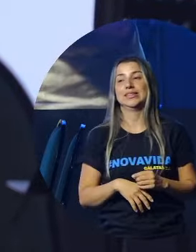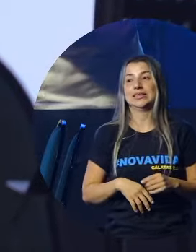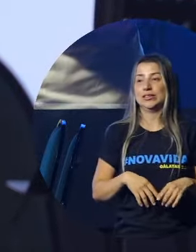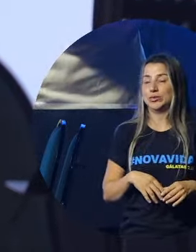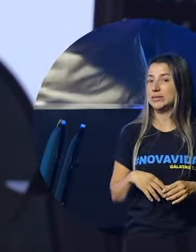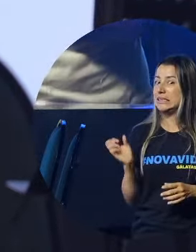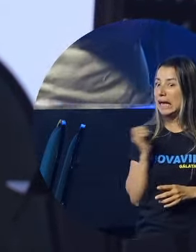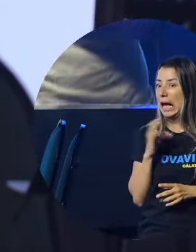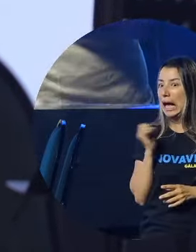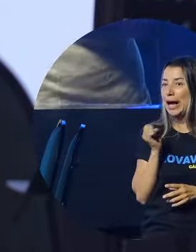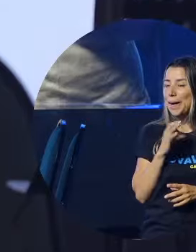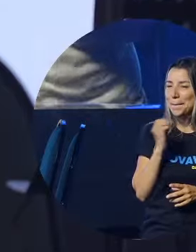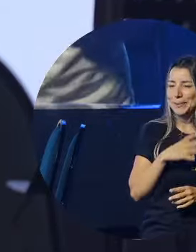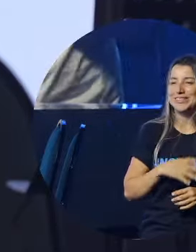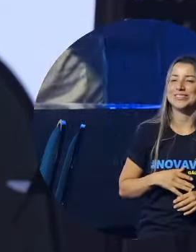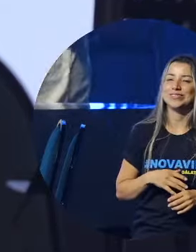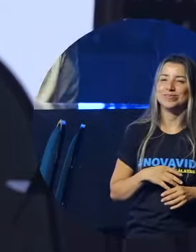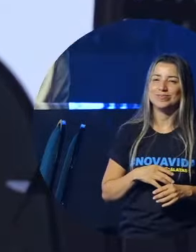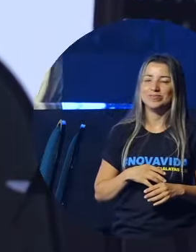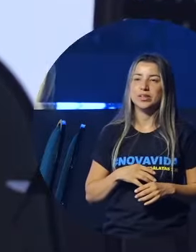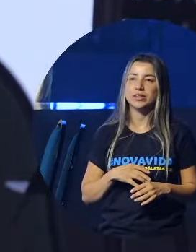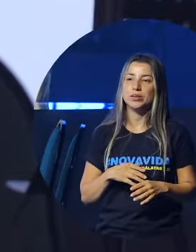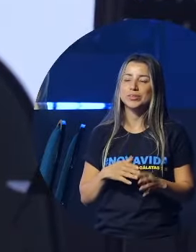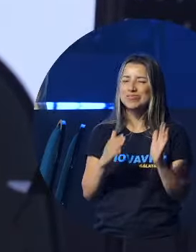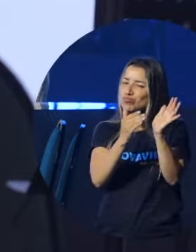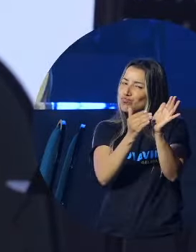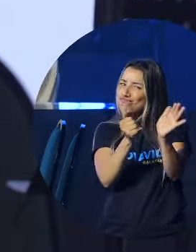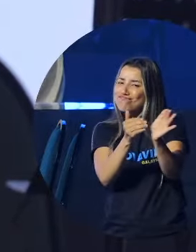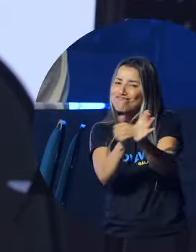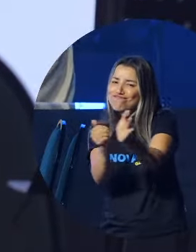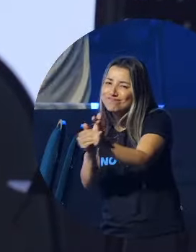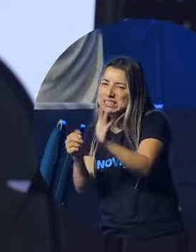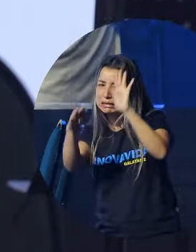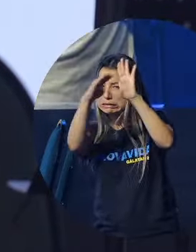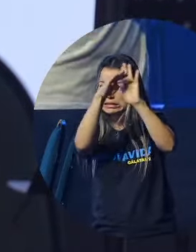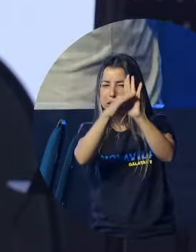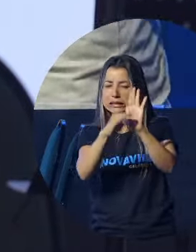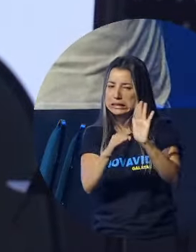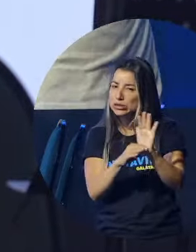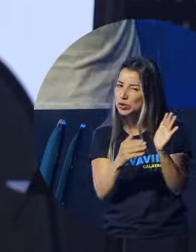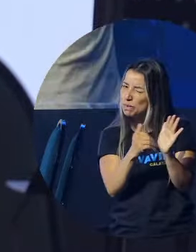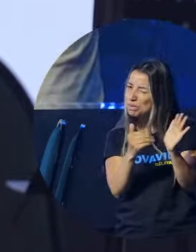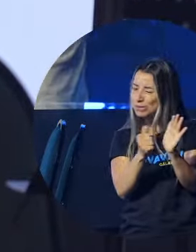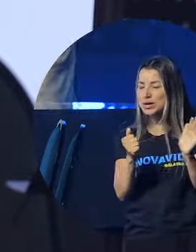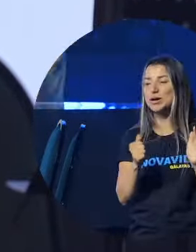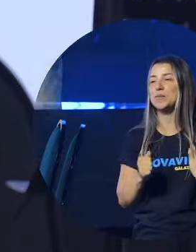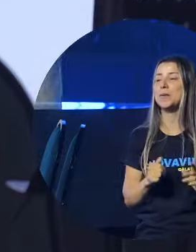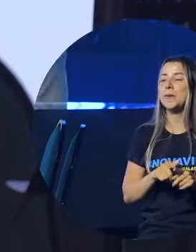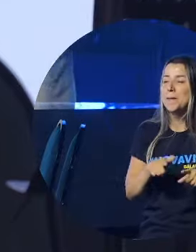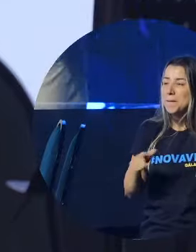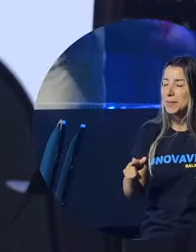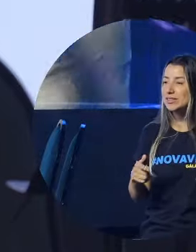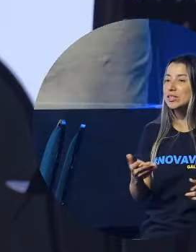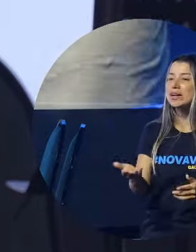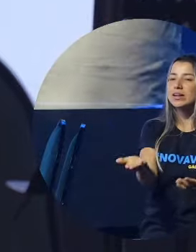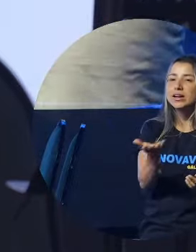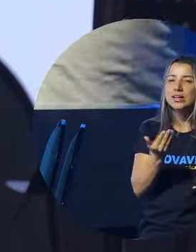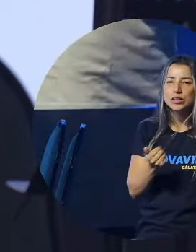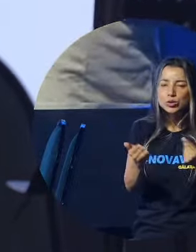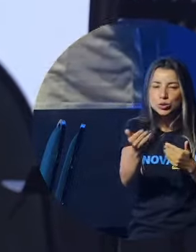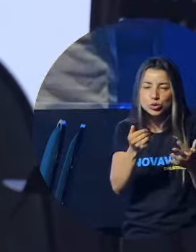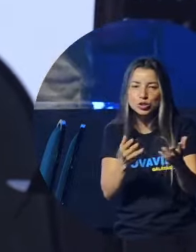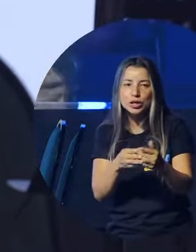sufoco. Tivemos que eliminar algumas coisinhas, mas que coisa linda. E nós queremos já convidar o coro Cristolândia que venha,